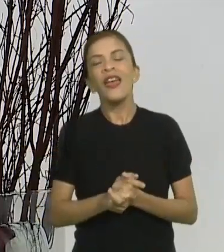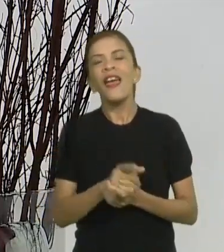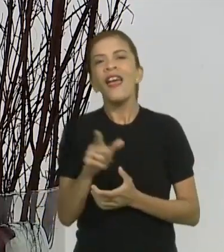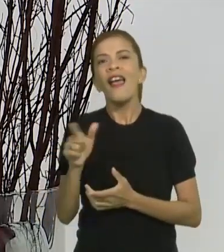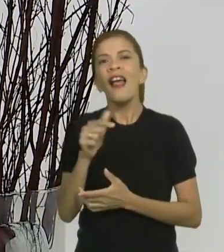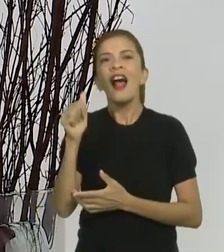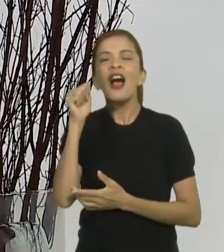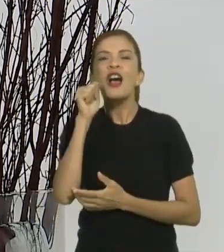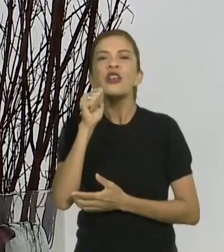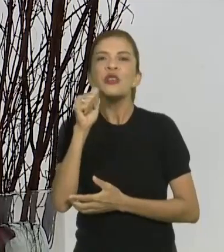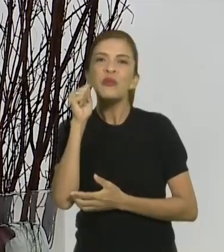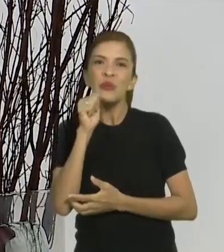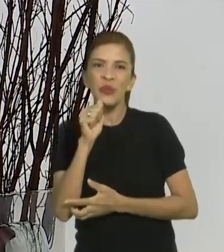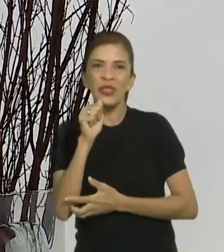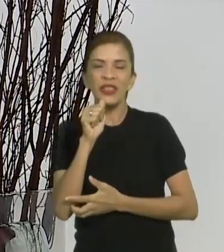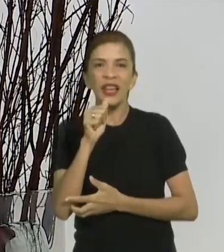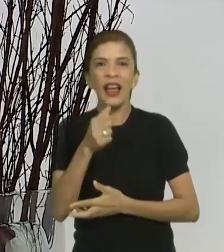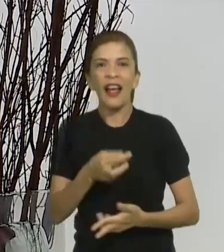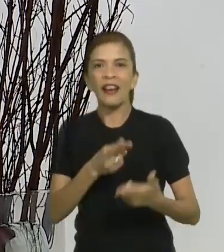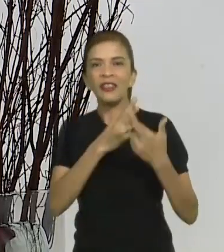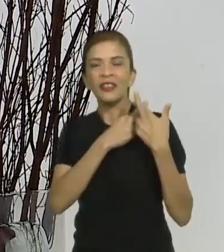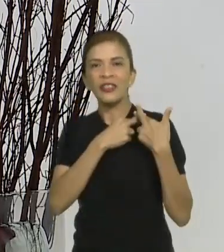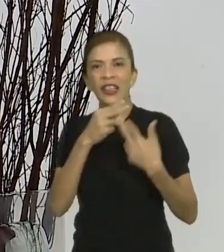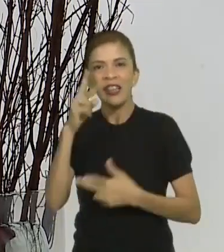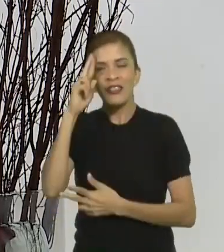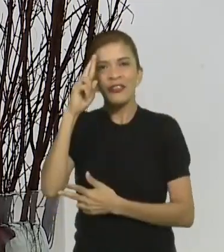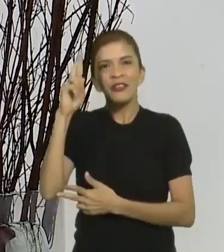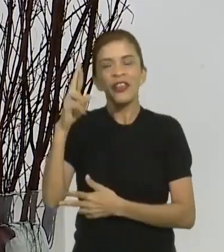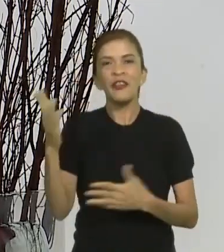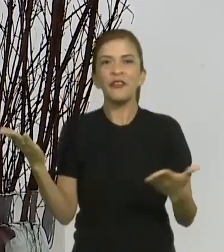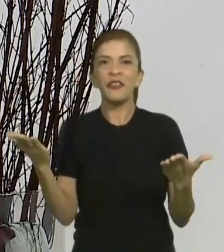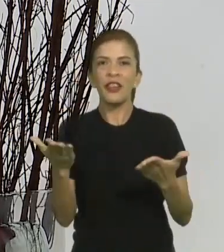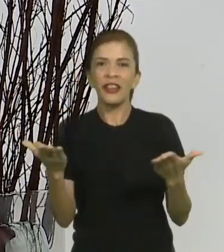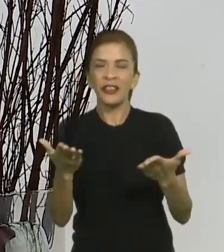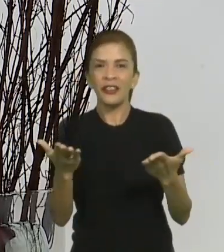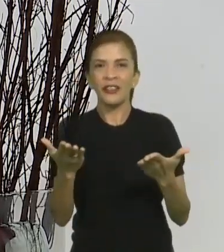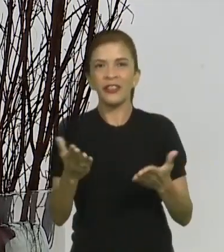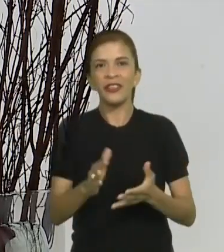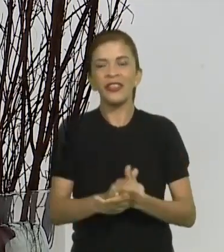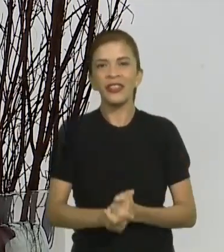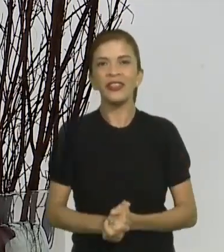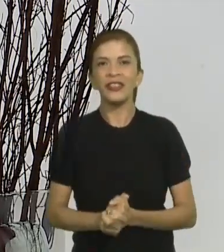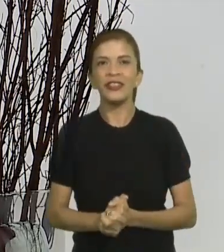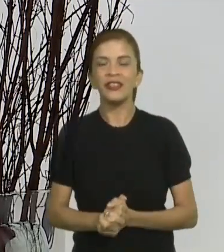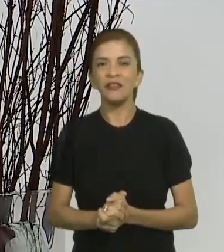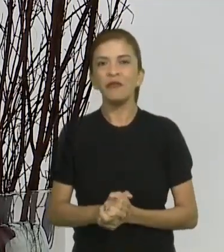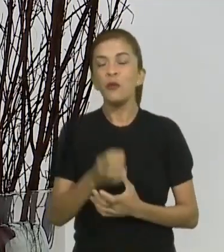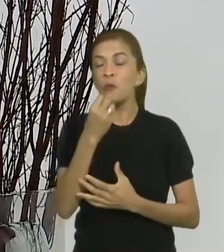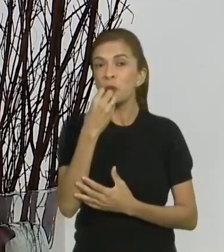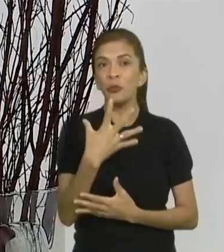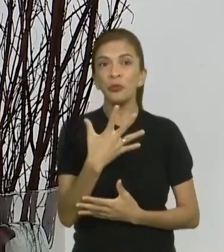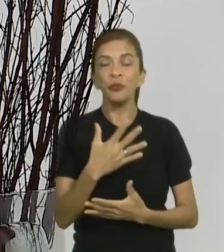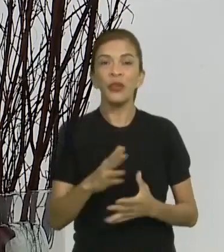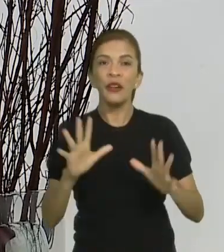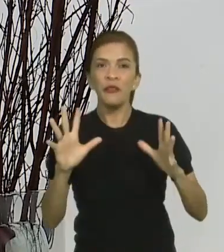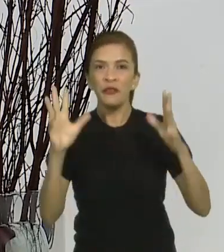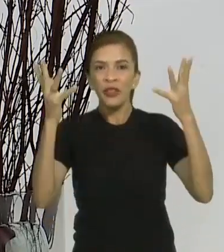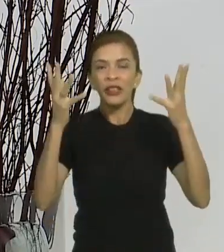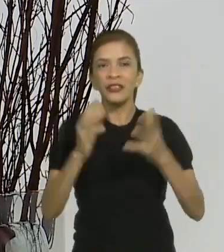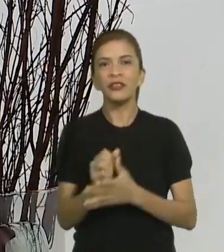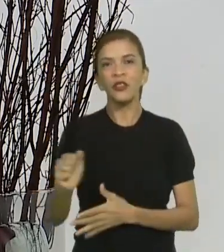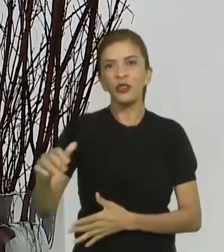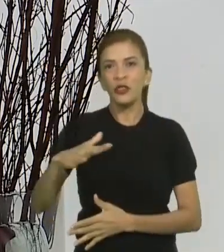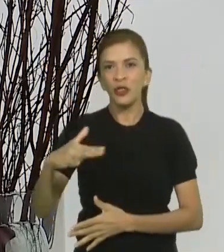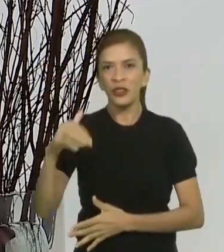elas, as mestras, assumiram as brincadeiras e comandam, e muito bem, essa festa. O Toda